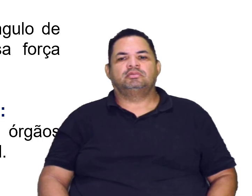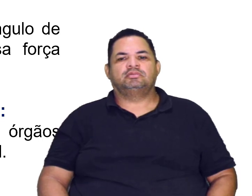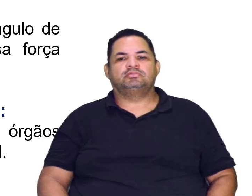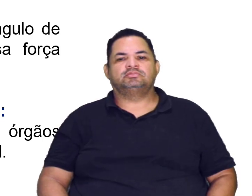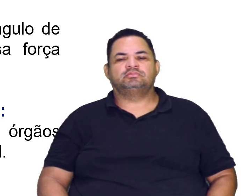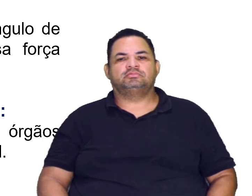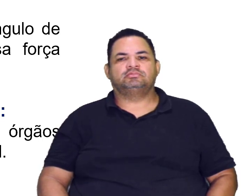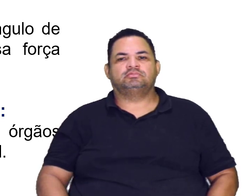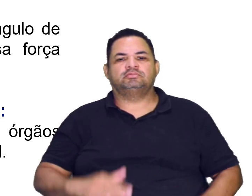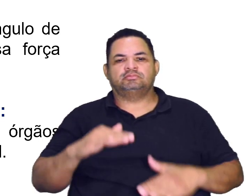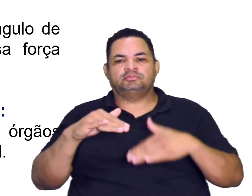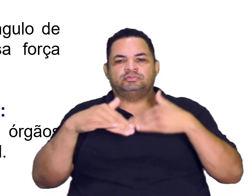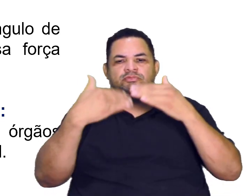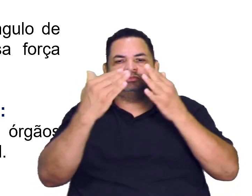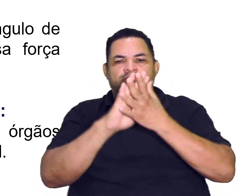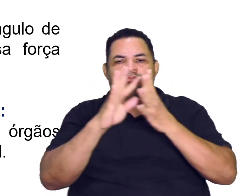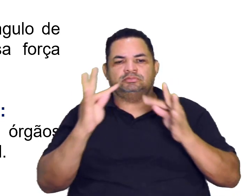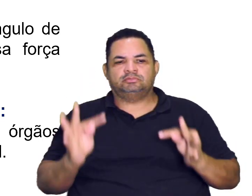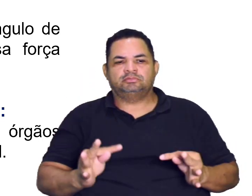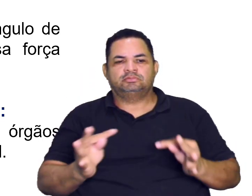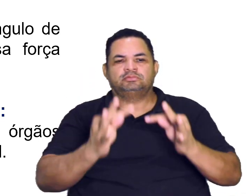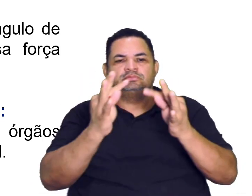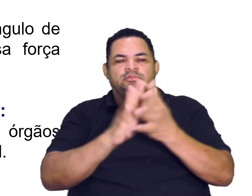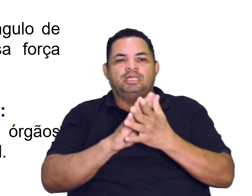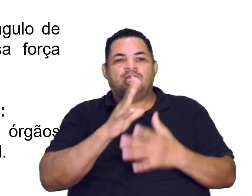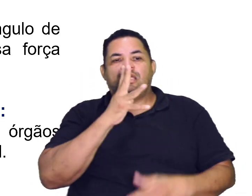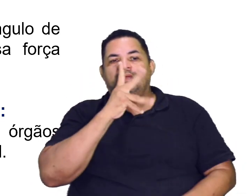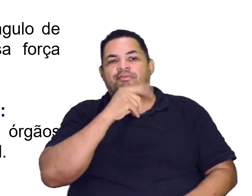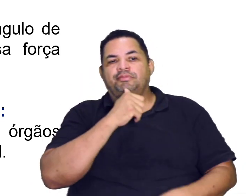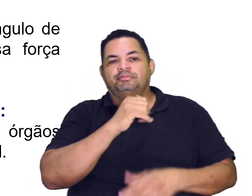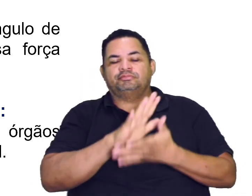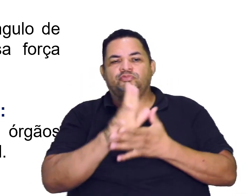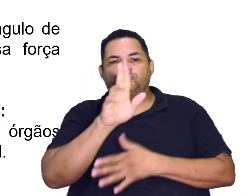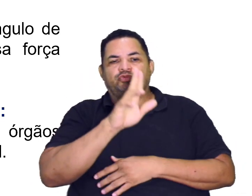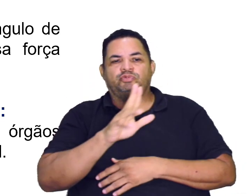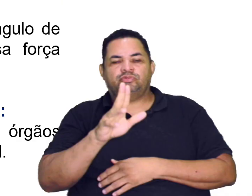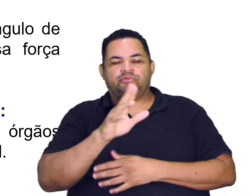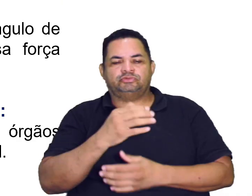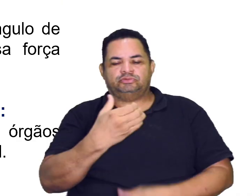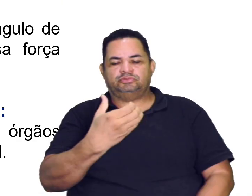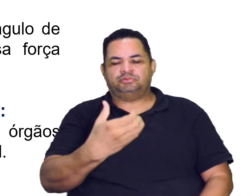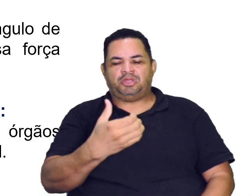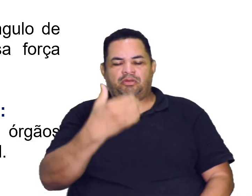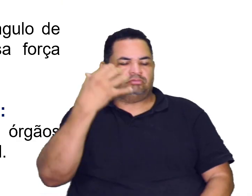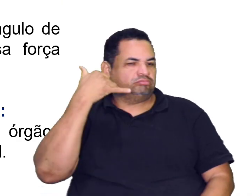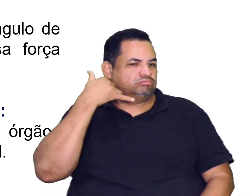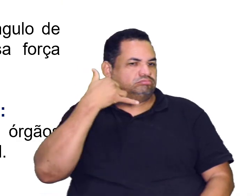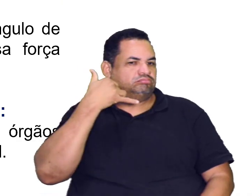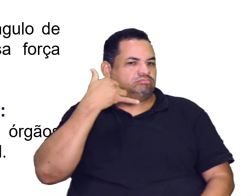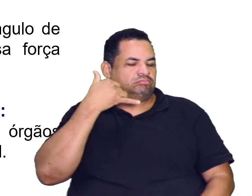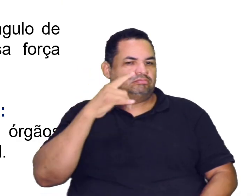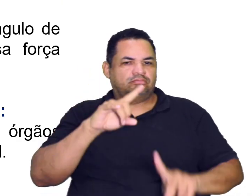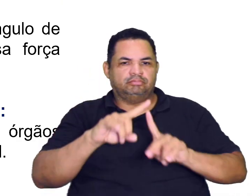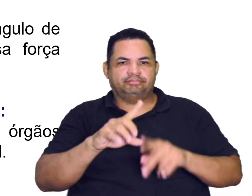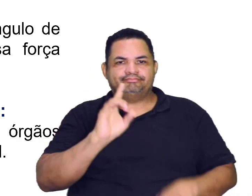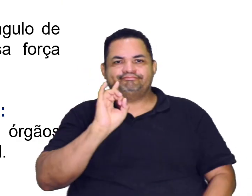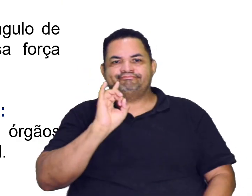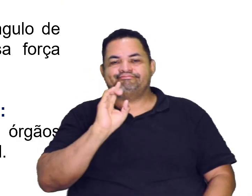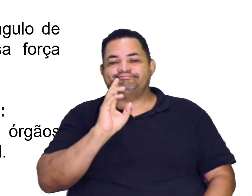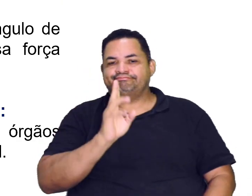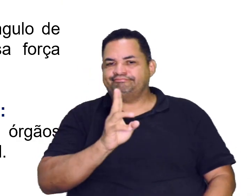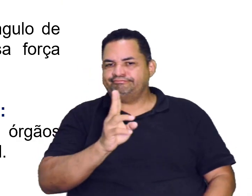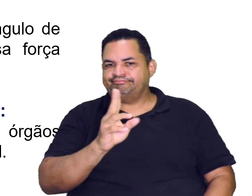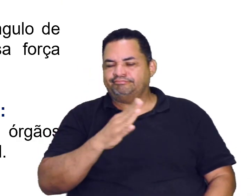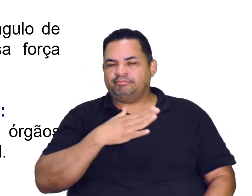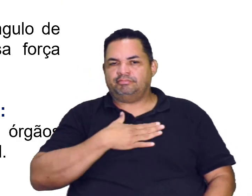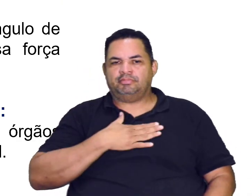com o avanço da tecnologia, a gente acaba ficando mais tempo com a utilização do celular, não é mesmo? Só que cada vez que eu